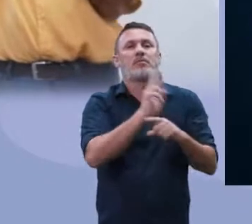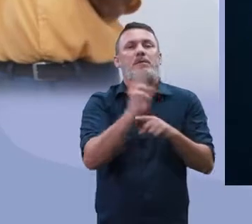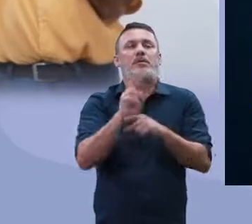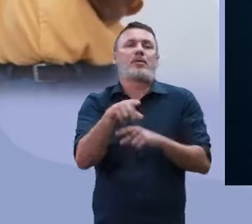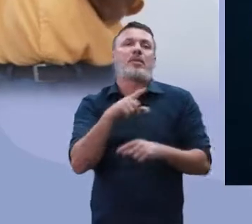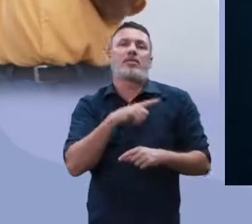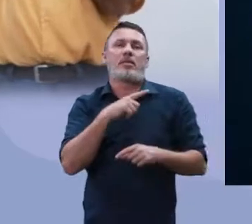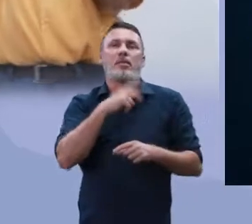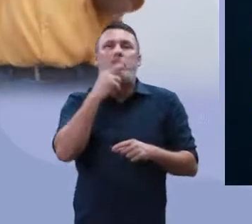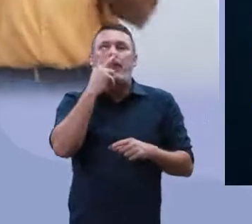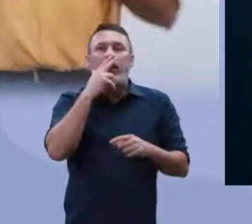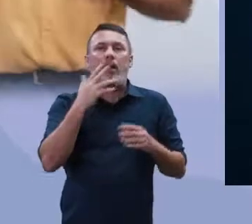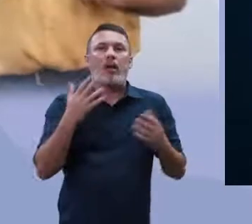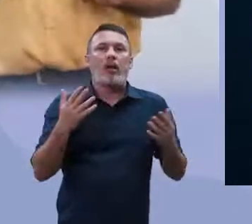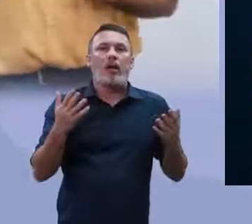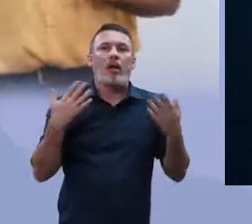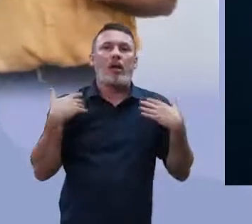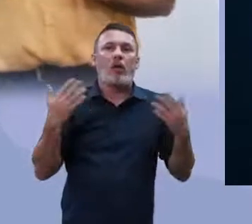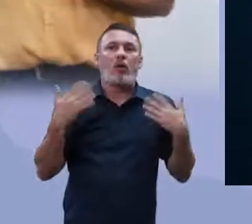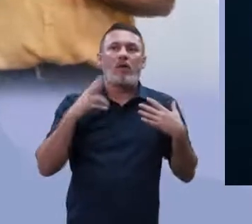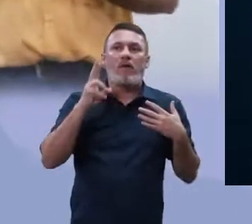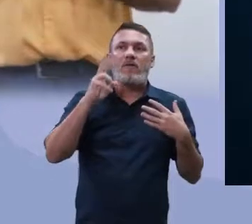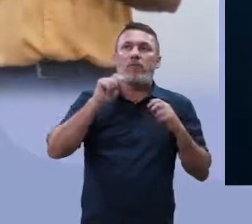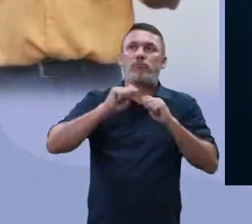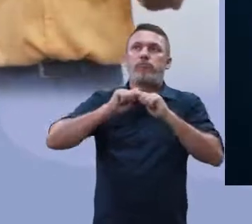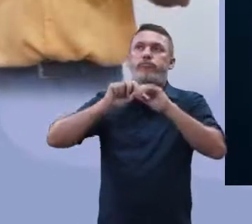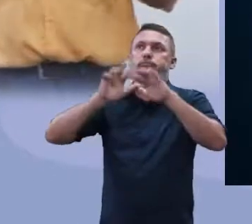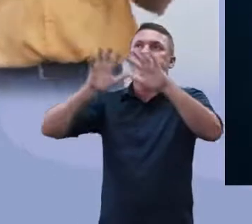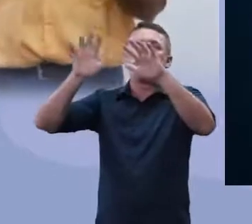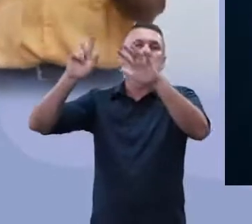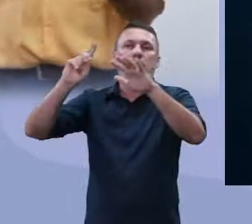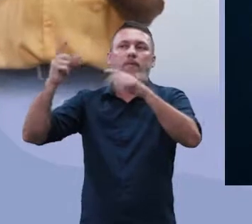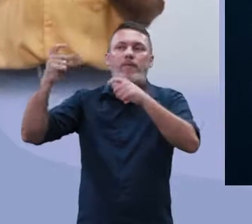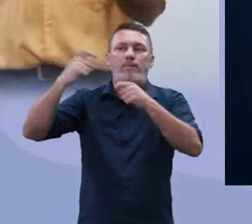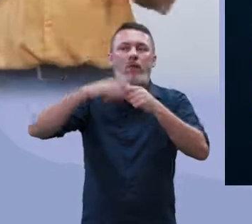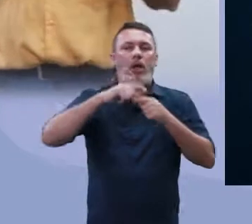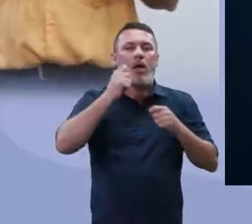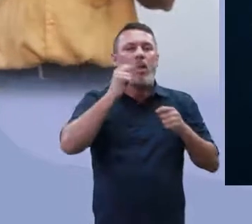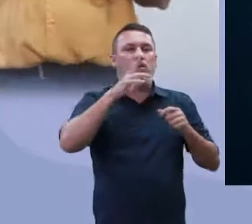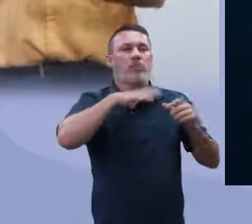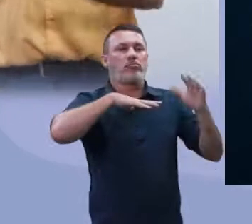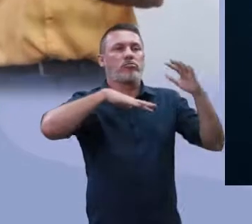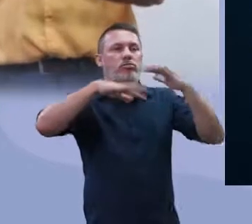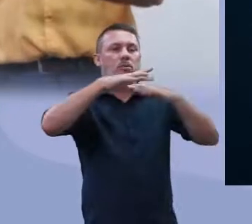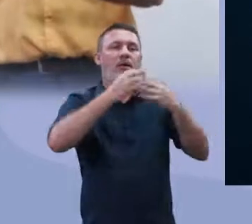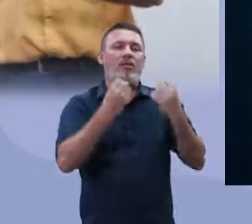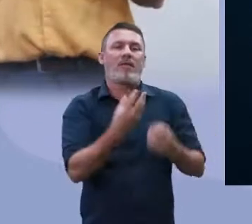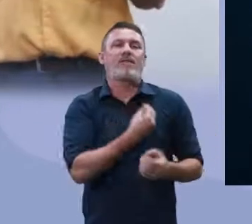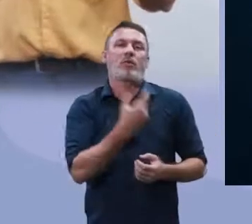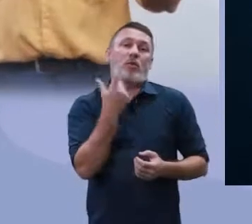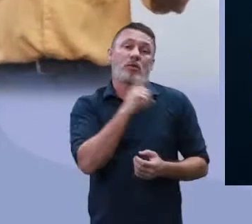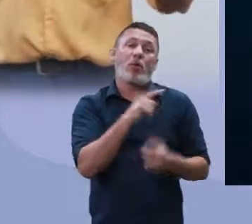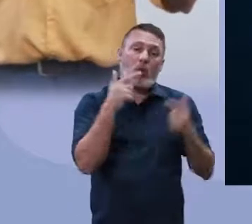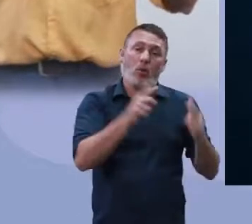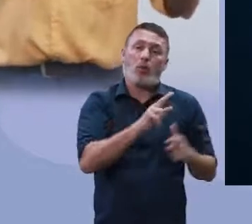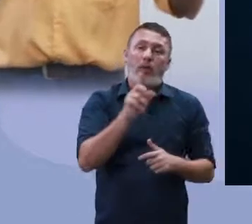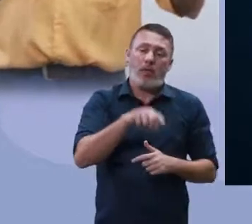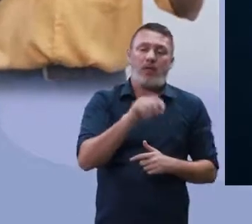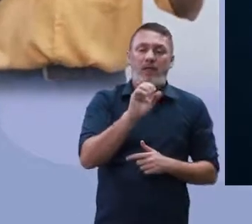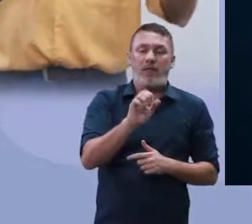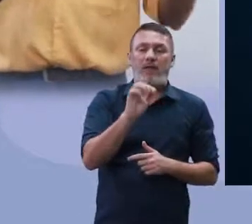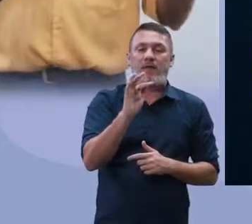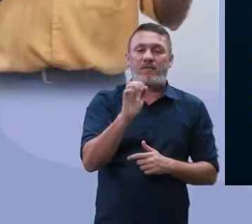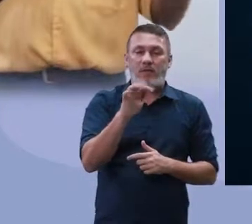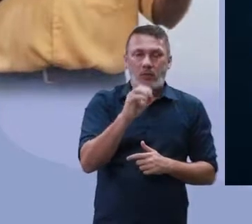desse calor que iria para o espaço, aquecendo então o ar e propiciando a vida. Esse é o efeito